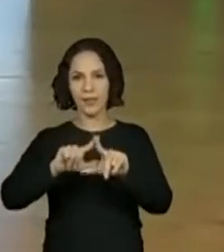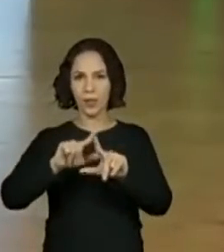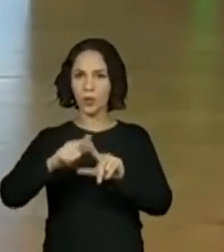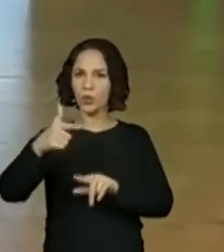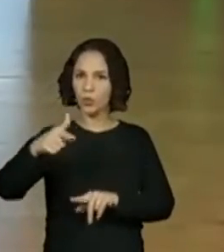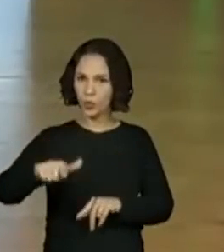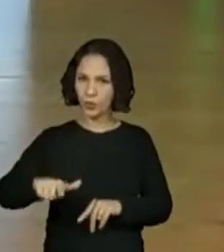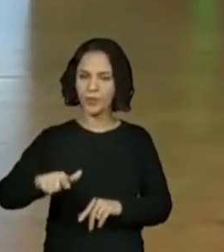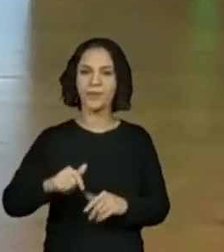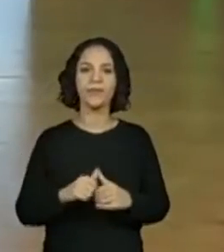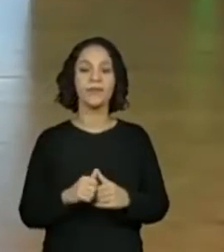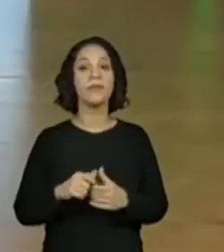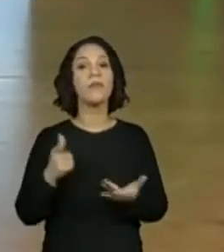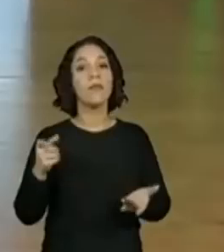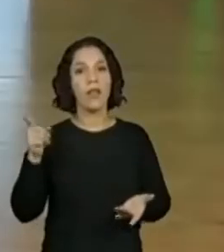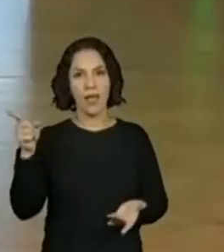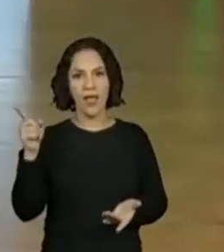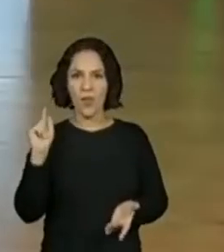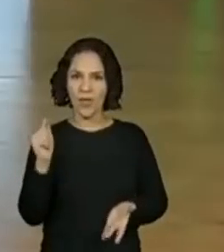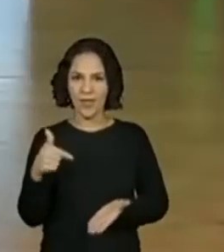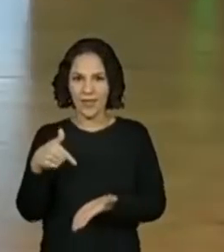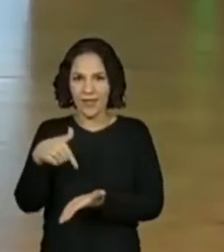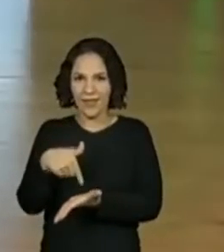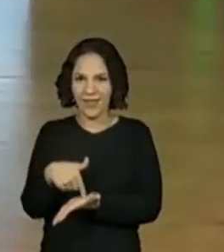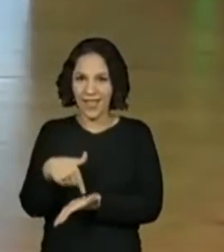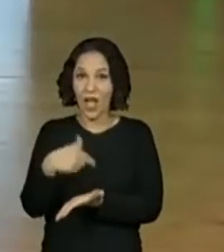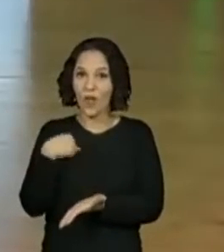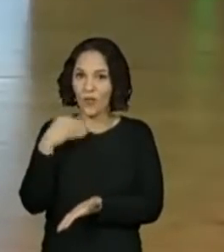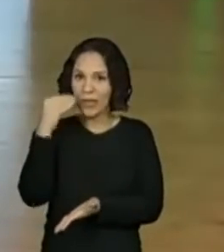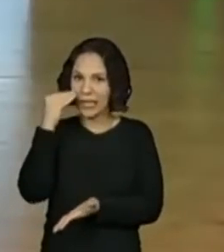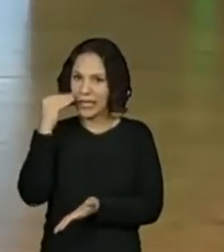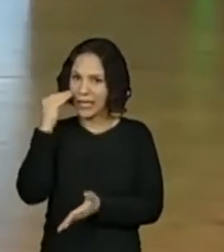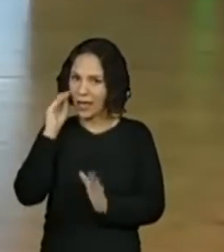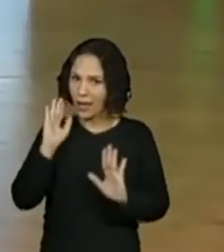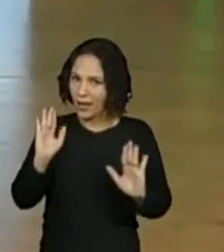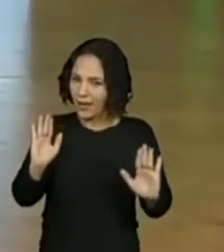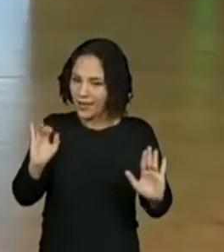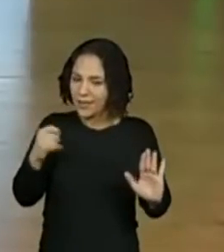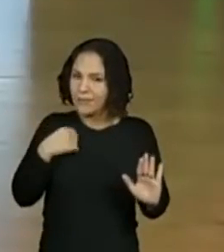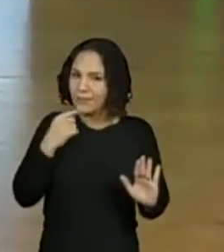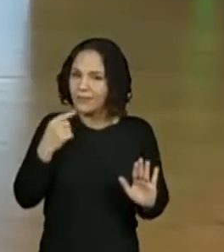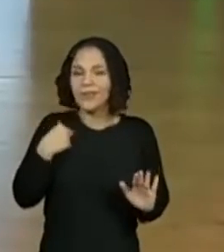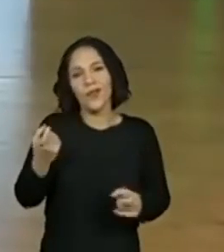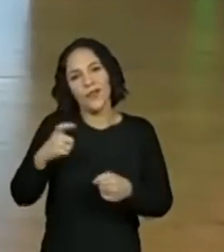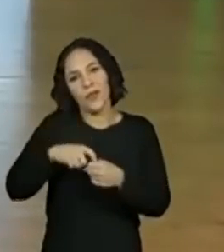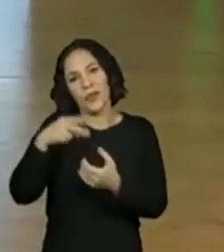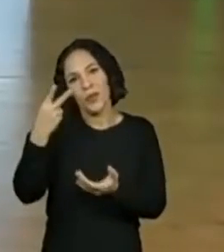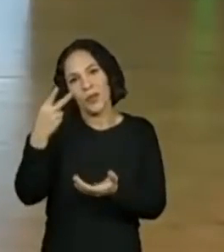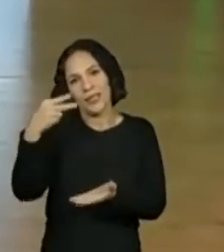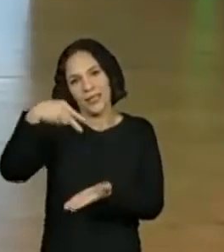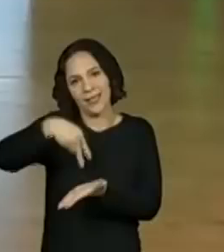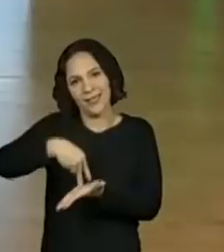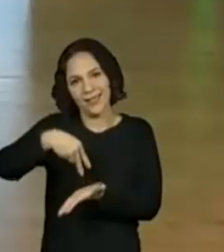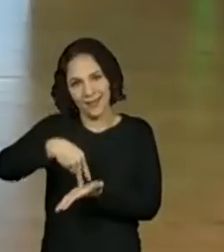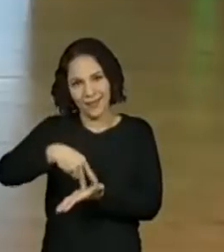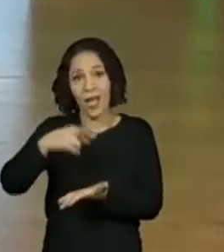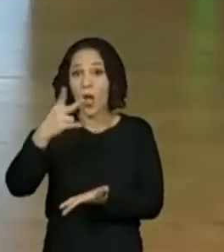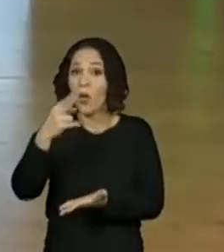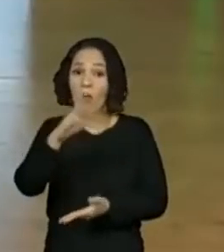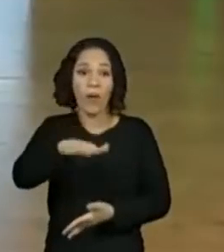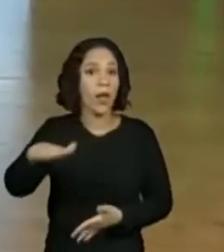novamente... Como a Pro foi de um pé, eu vou tentar, gente. Se eu não conseguir, eu volto para dois, hein? Tá bom. Igual a